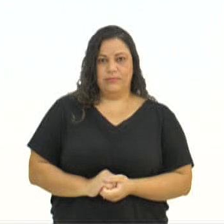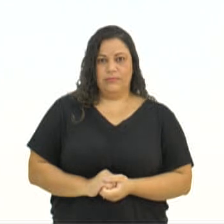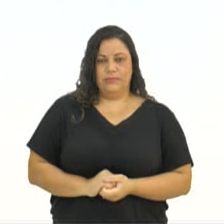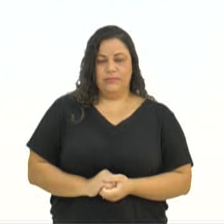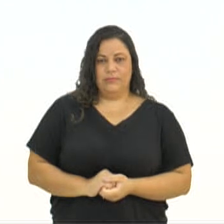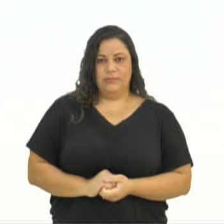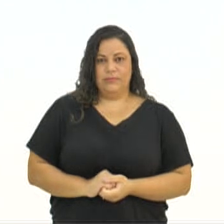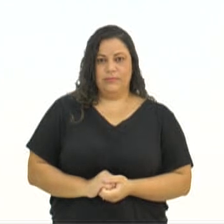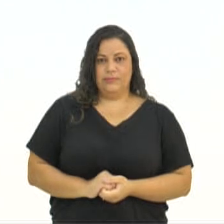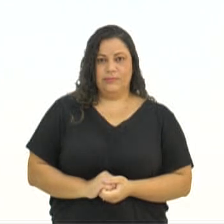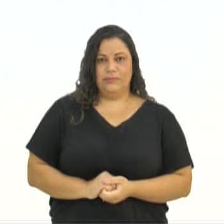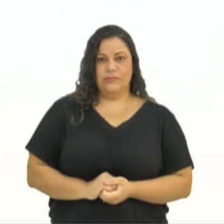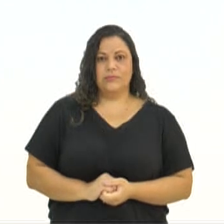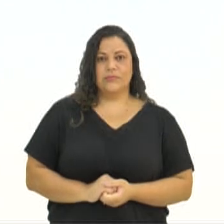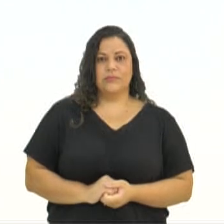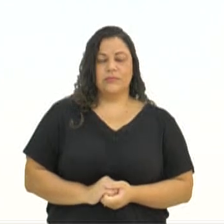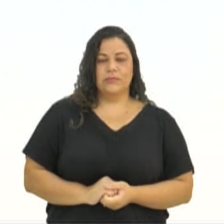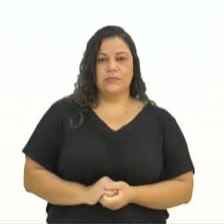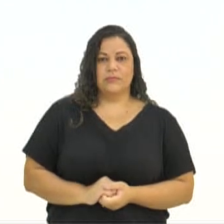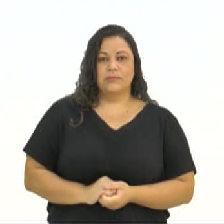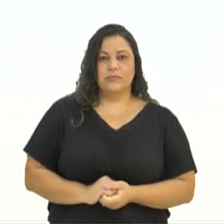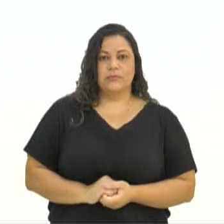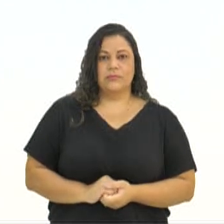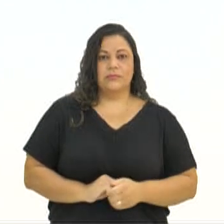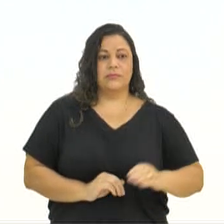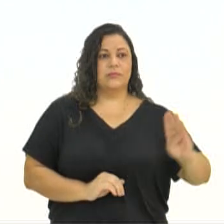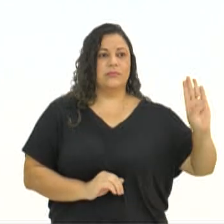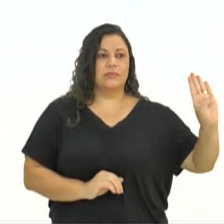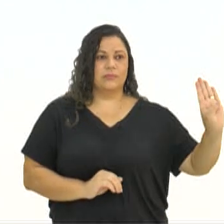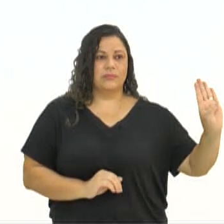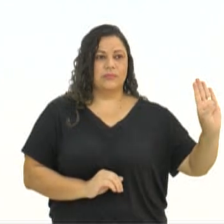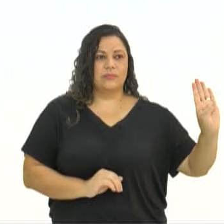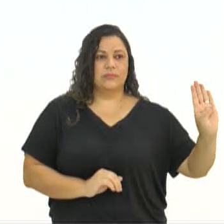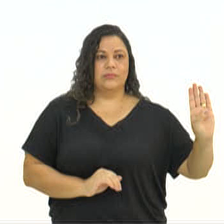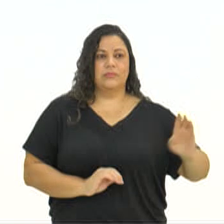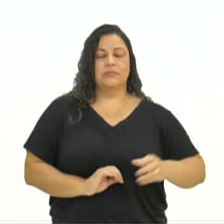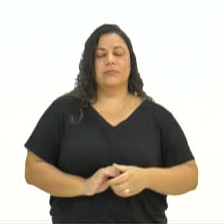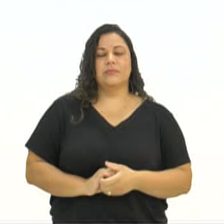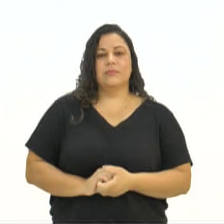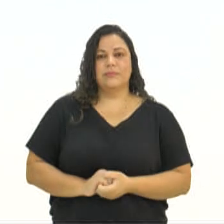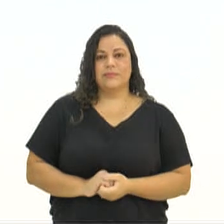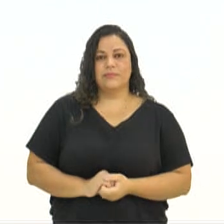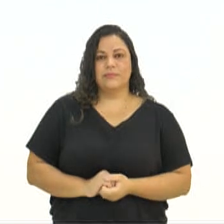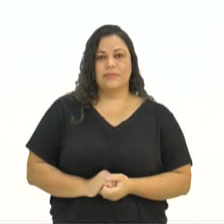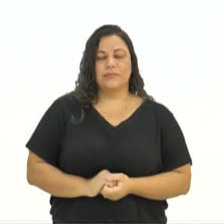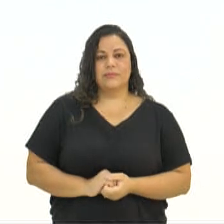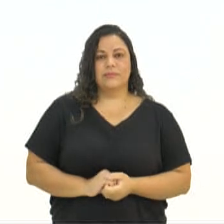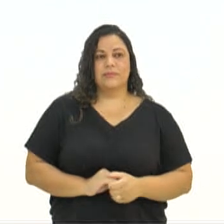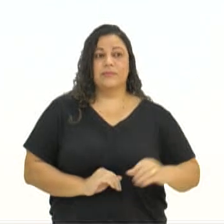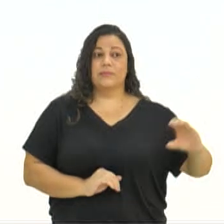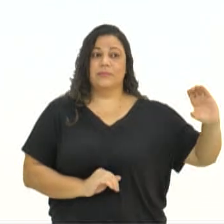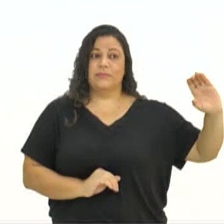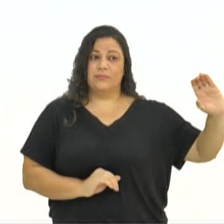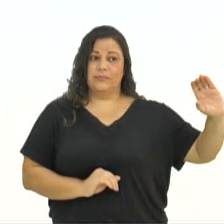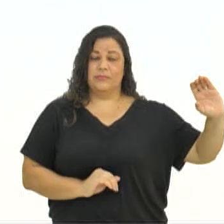É uma ladrona de livro, de bom coração. E B, Liesel rouba os livros porque quer aprender a ler. Ou